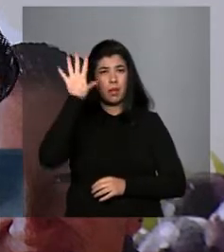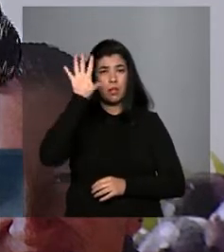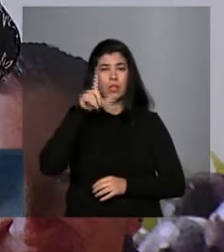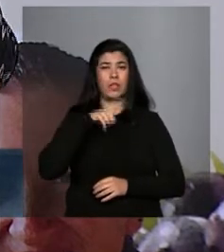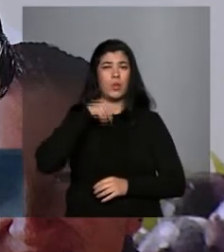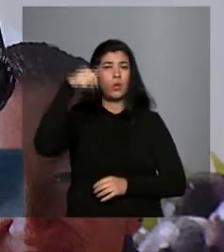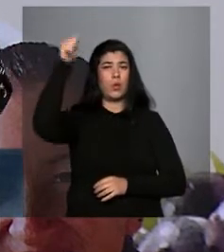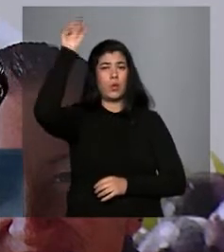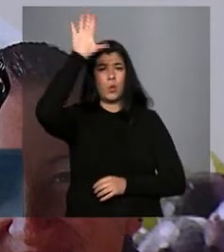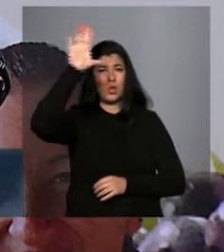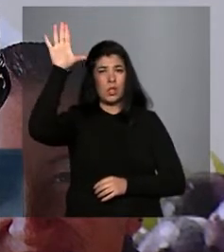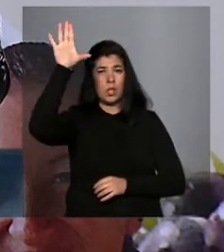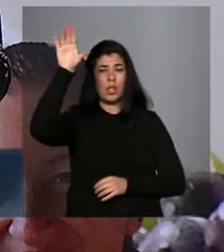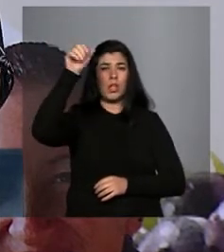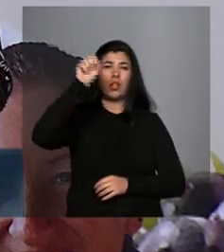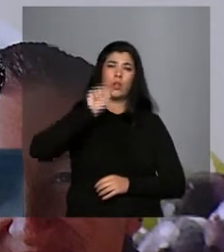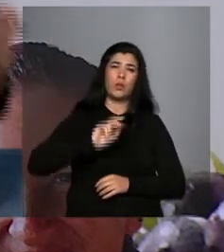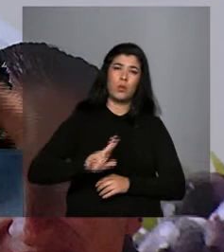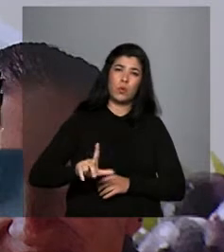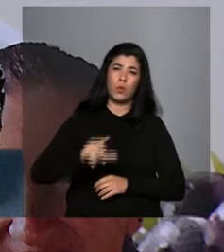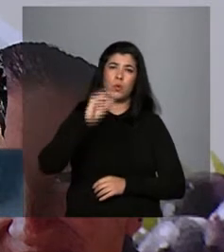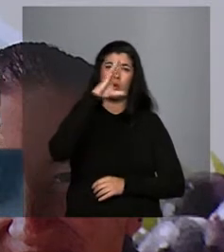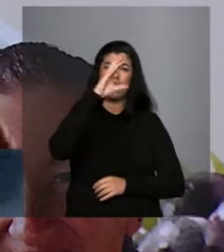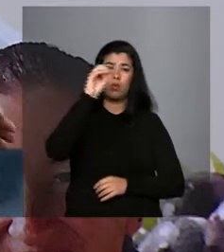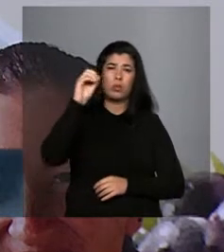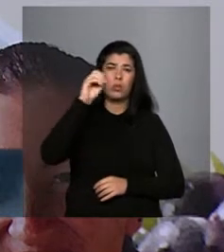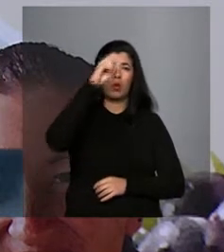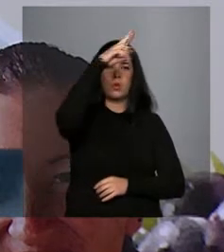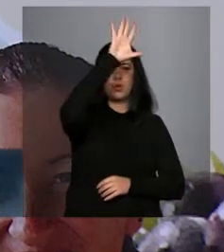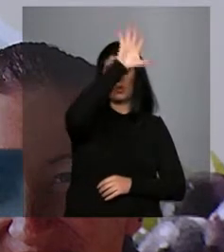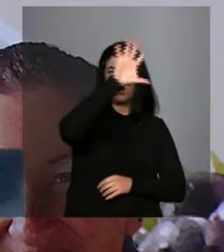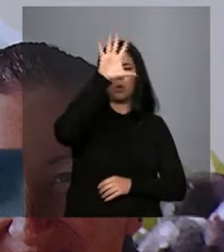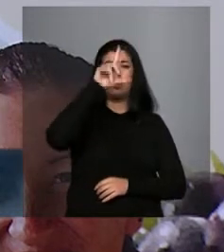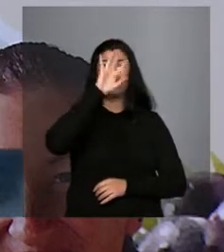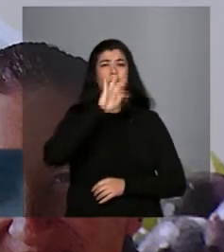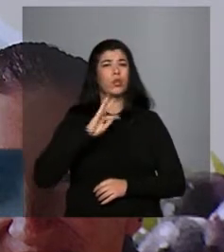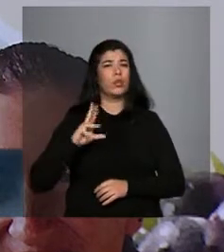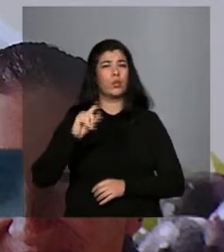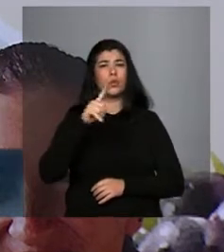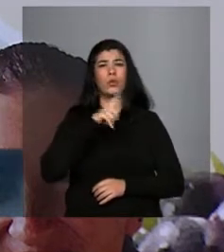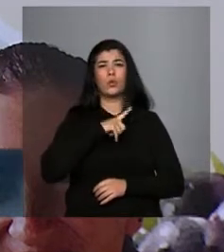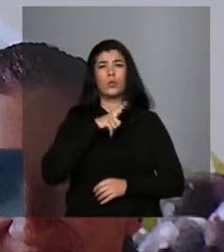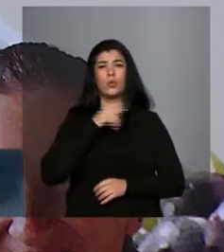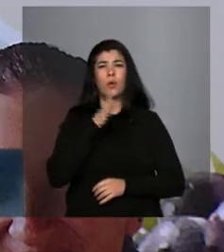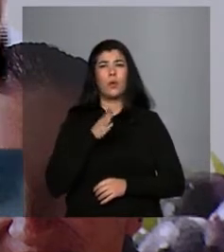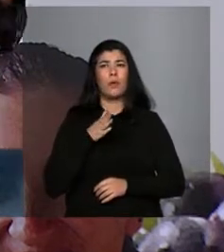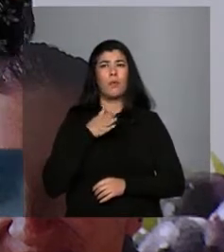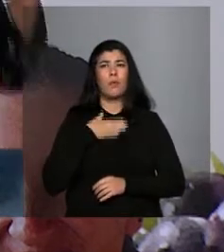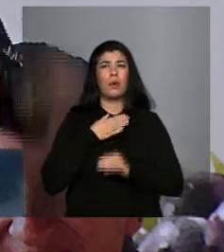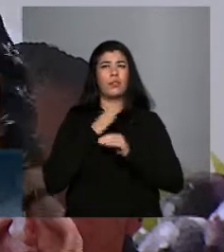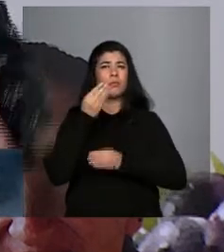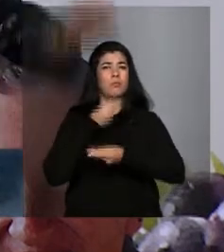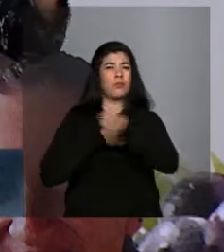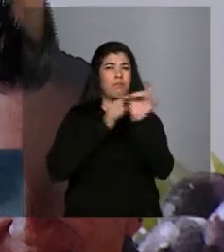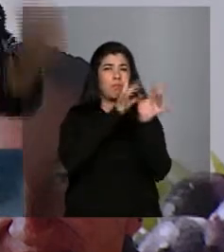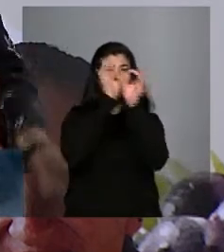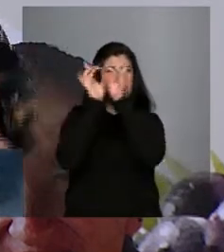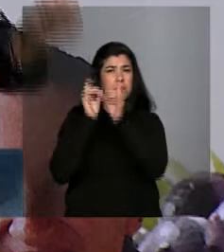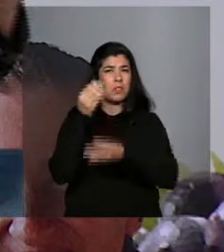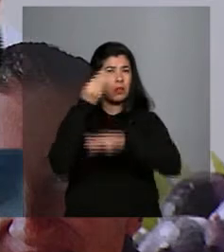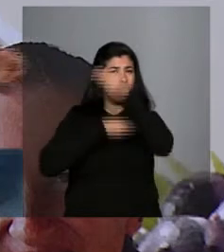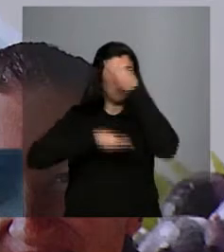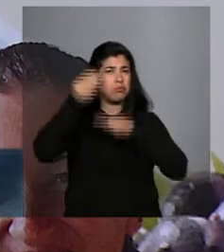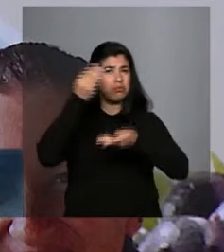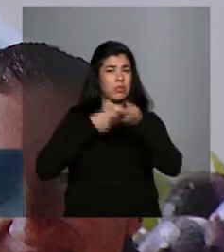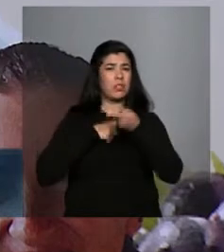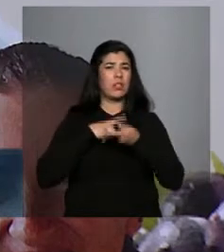Sul, do Sudeste, do Centro-Oeste e do Norte, tenham acesso ao mercado de 200 milhões